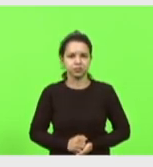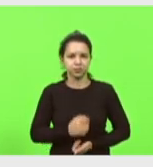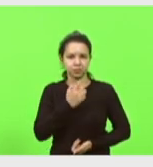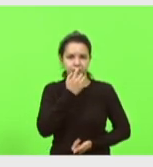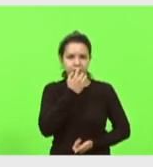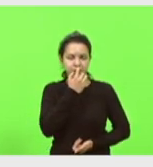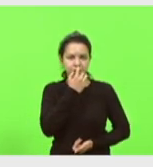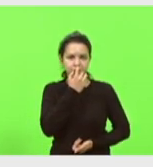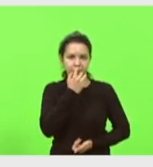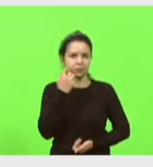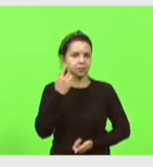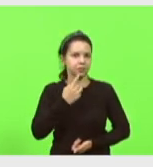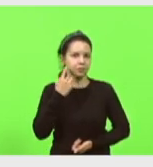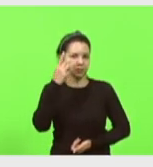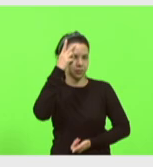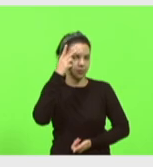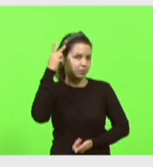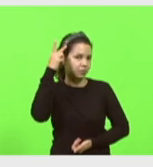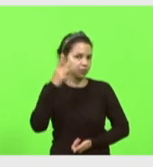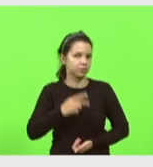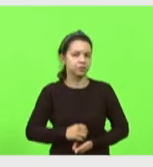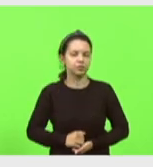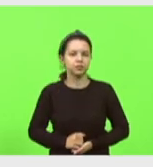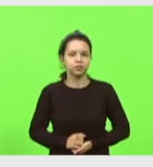Com o voto a deputada Paulinha.